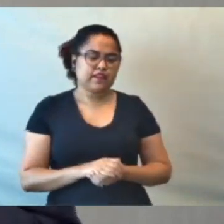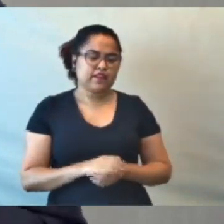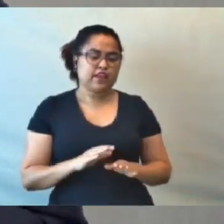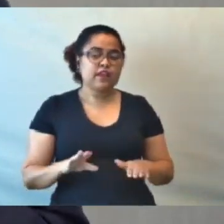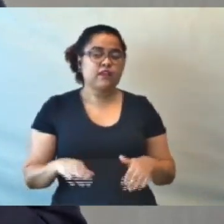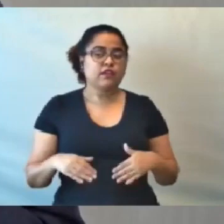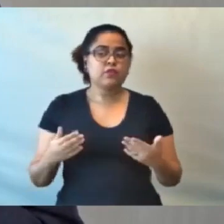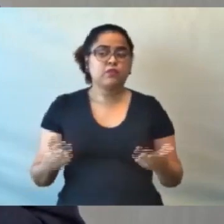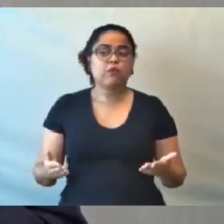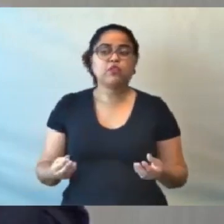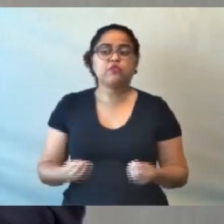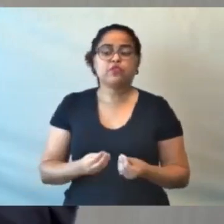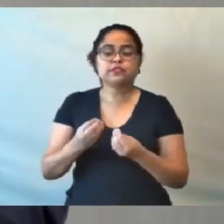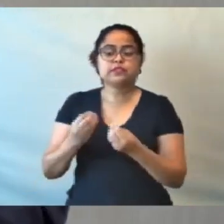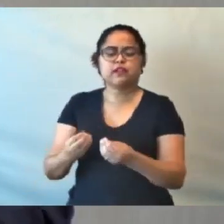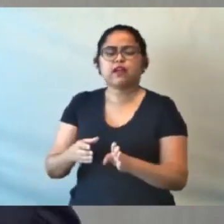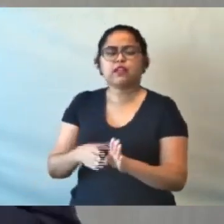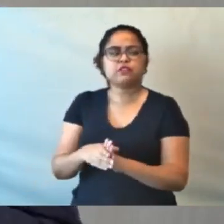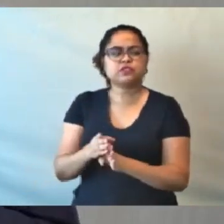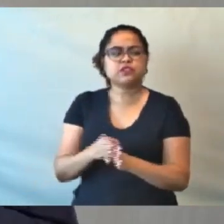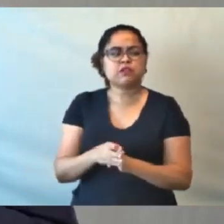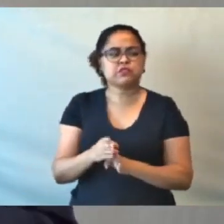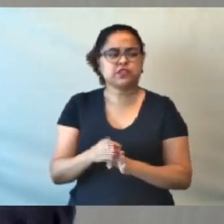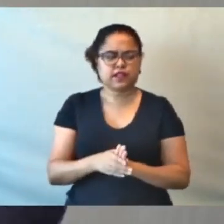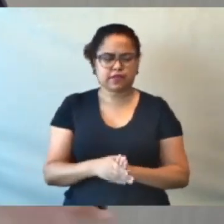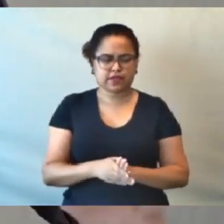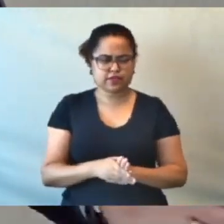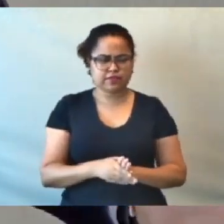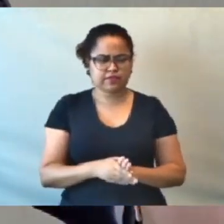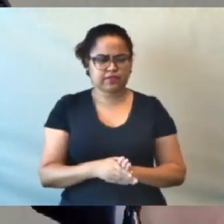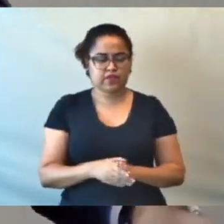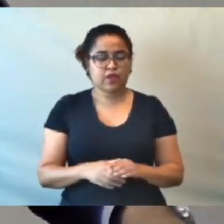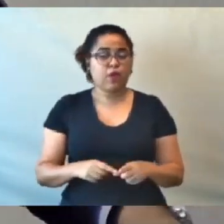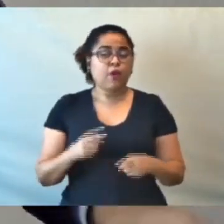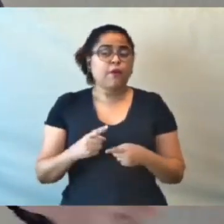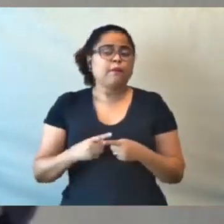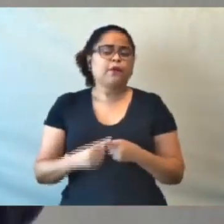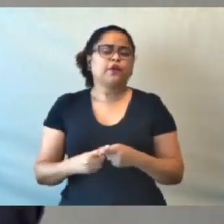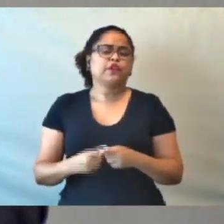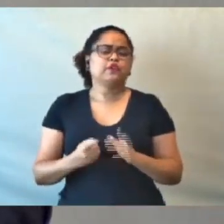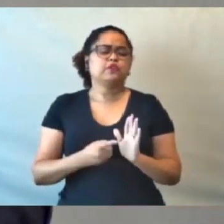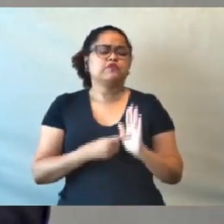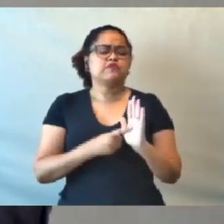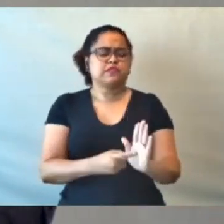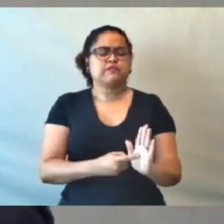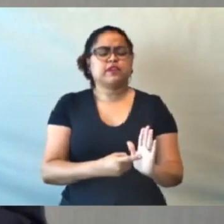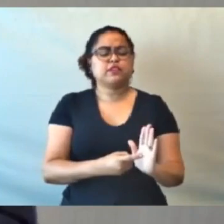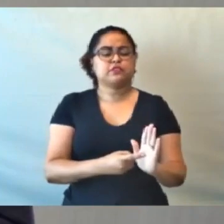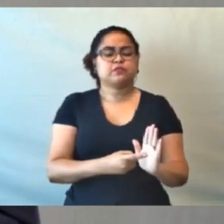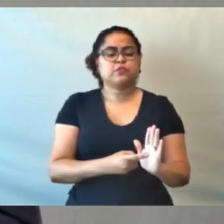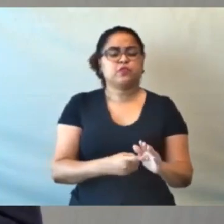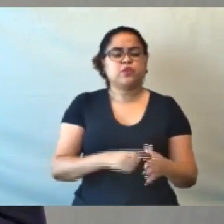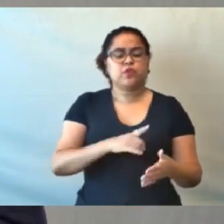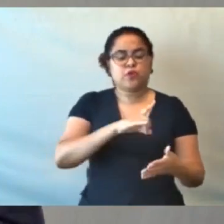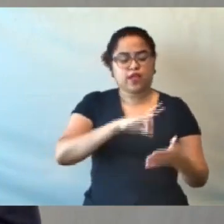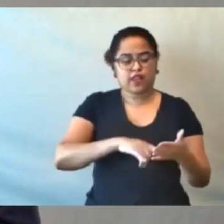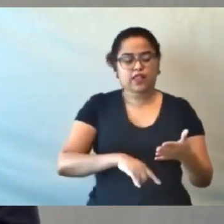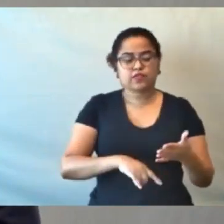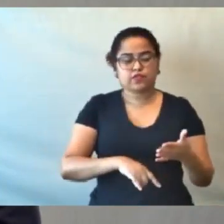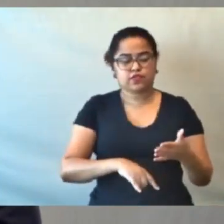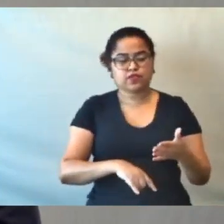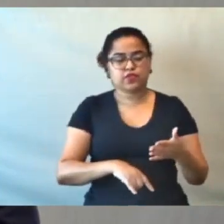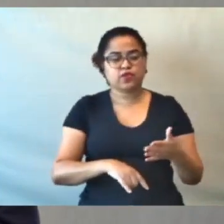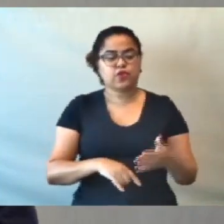aconselhamento. Por que estou frisando isso? Porque o relatório em questão, ele é um relatório de novembro de